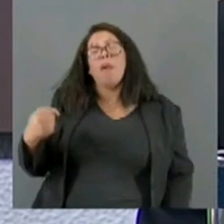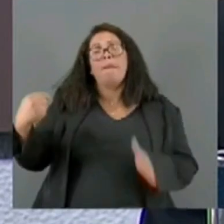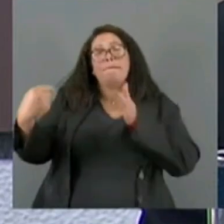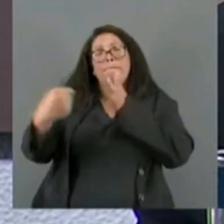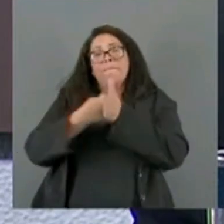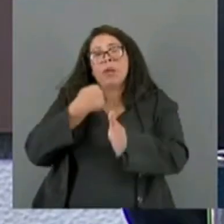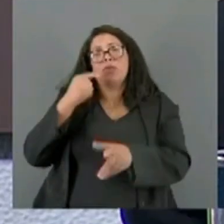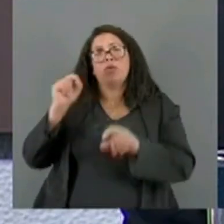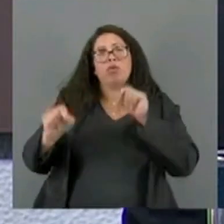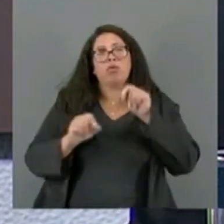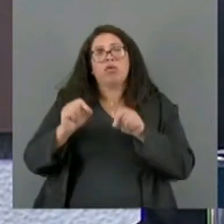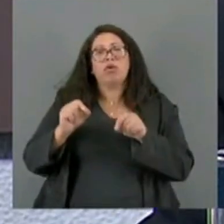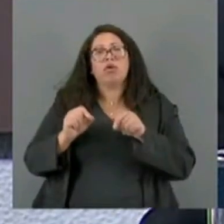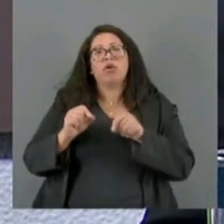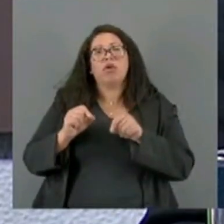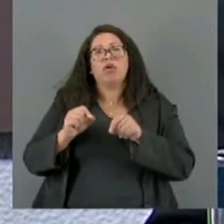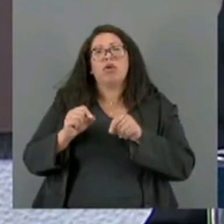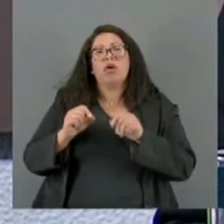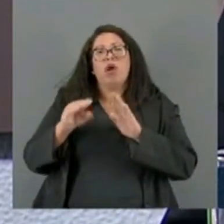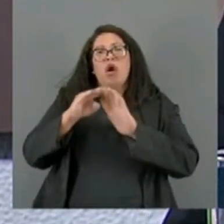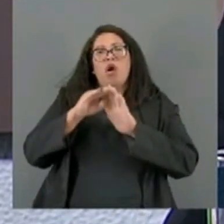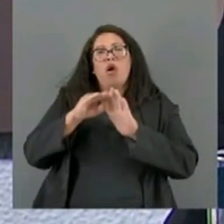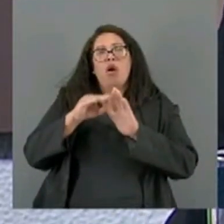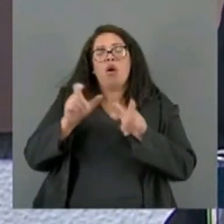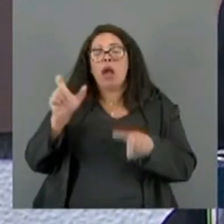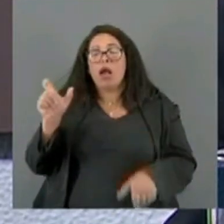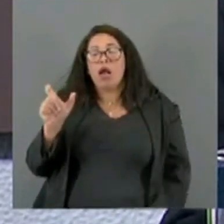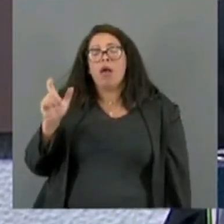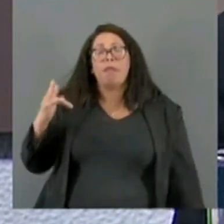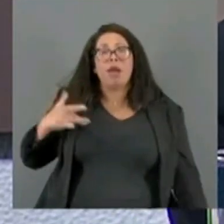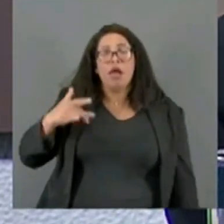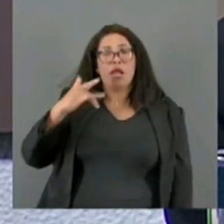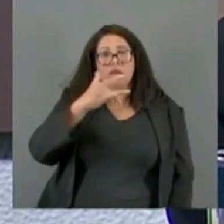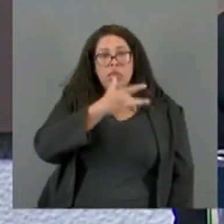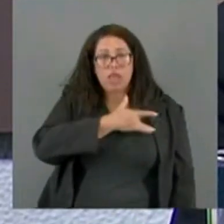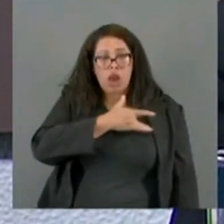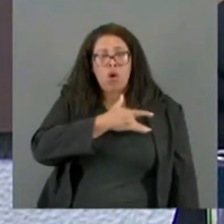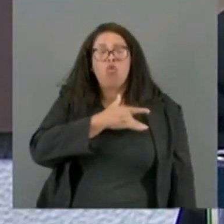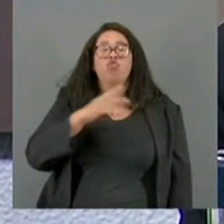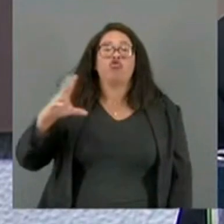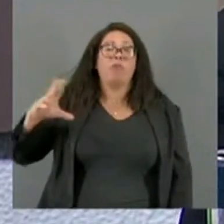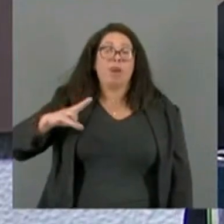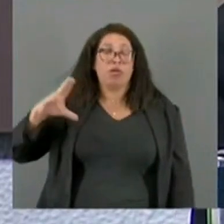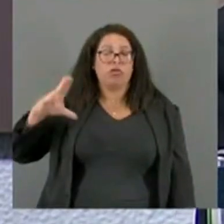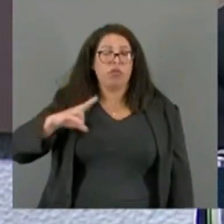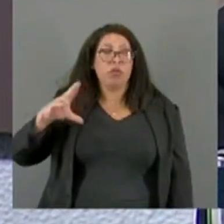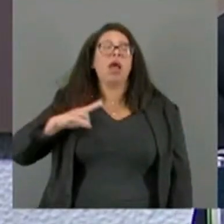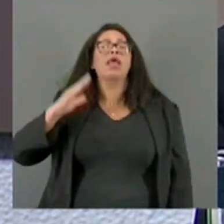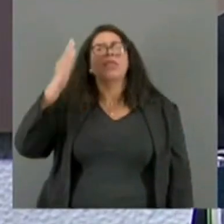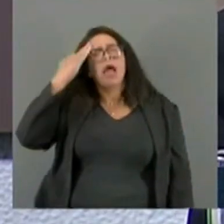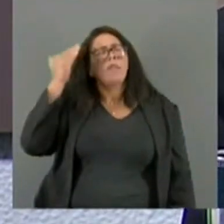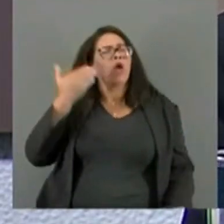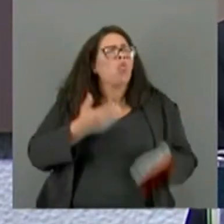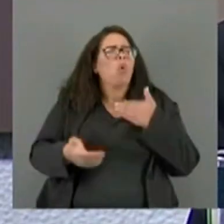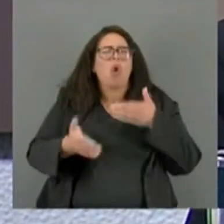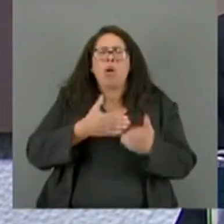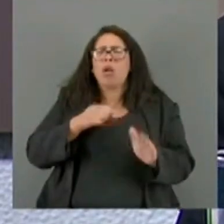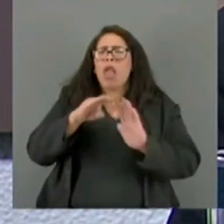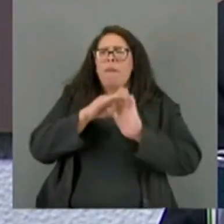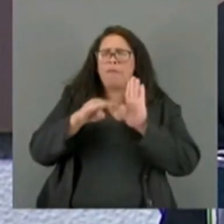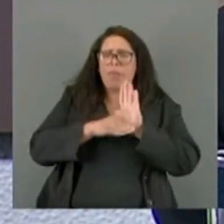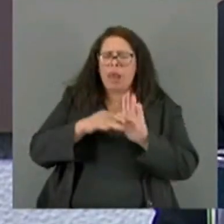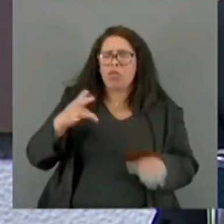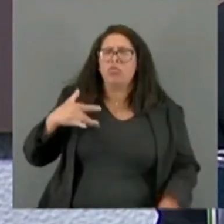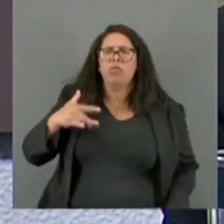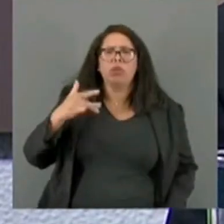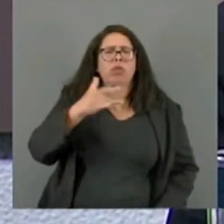é com relação ao CIV, ao plano de saúde. Nós sabemos que, qualquer que seja o plano de saúde, nós sabemos